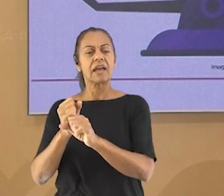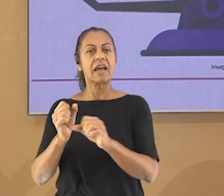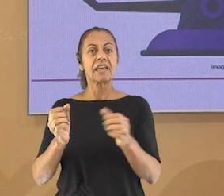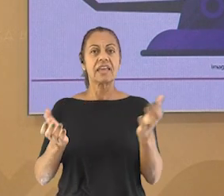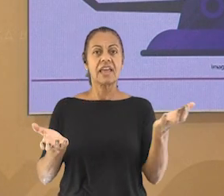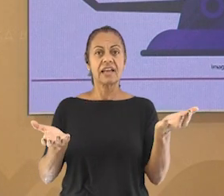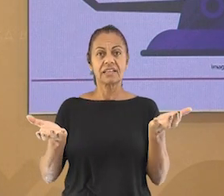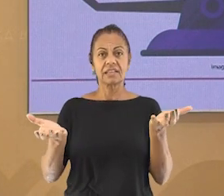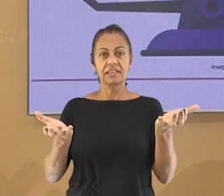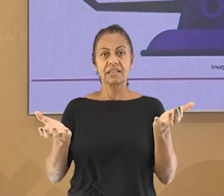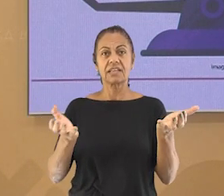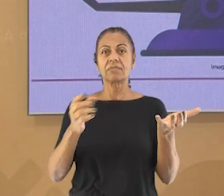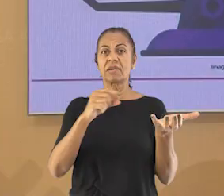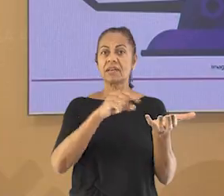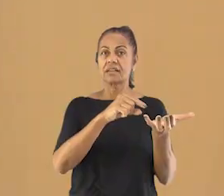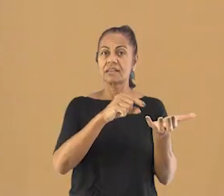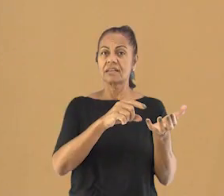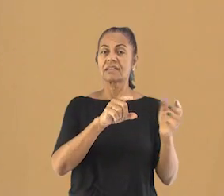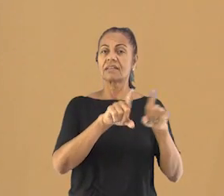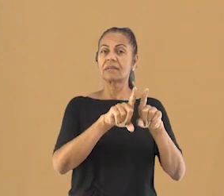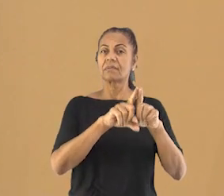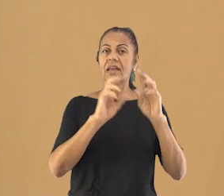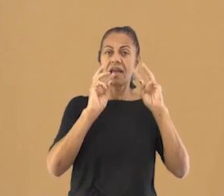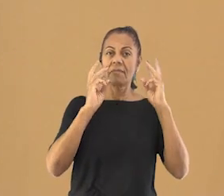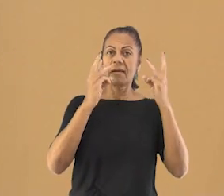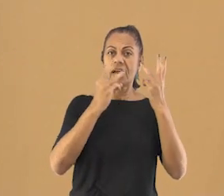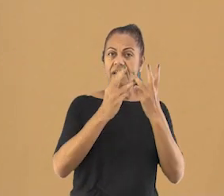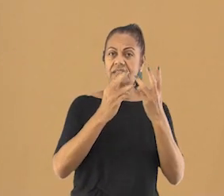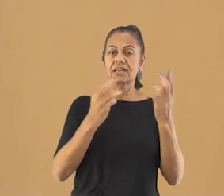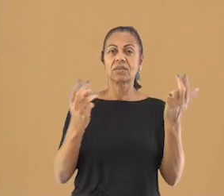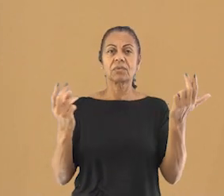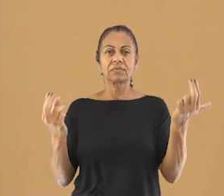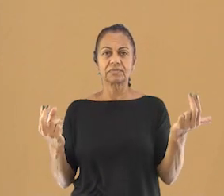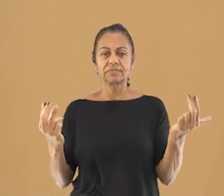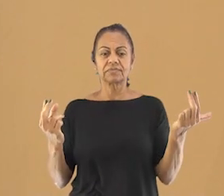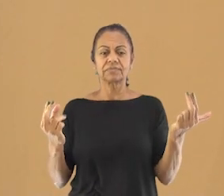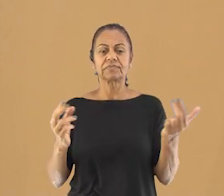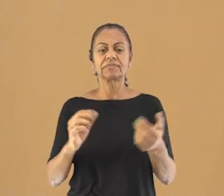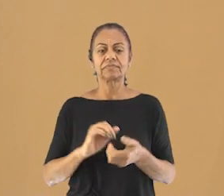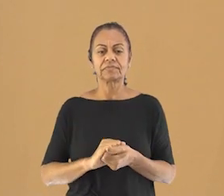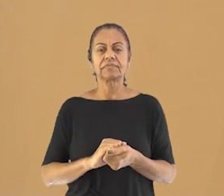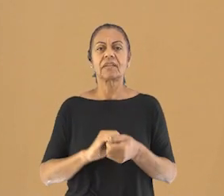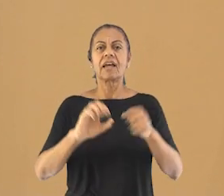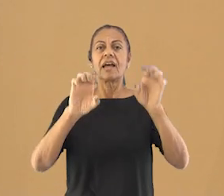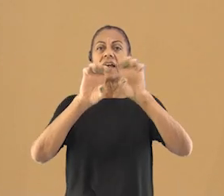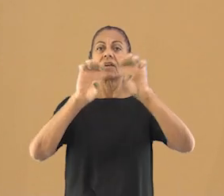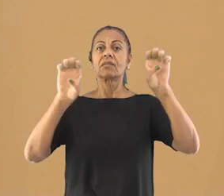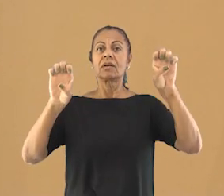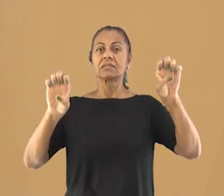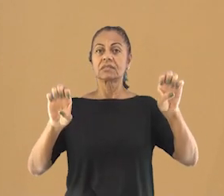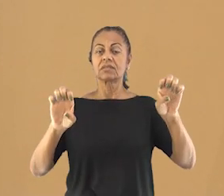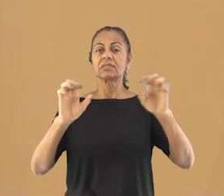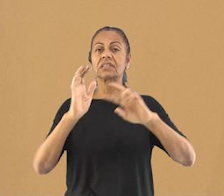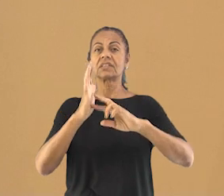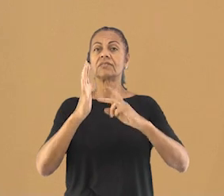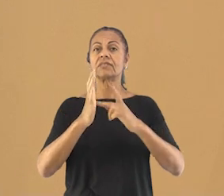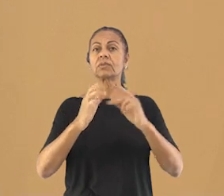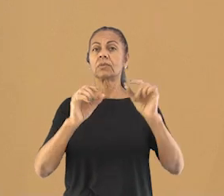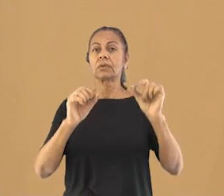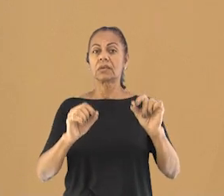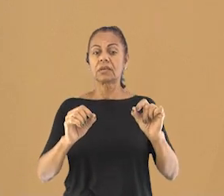dois lados são iguais, ok? A equação do primeiro grau nada mais é do que uma igualdade entre